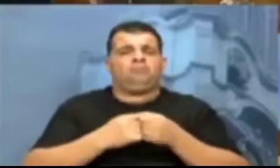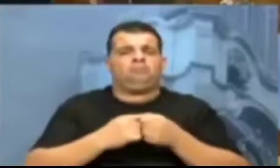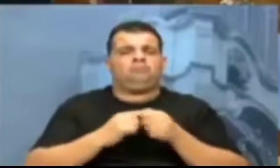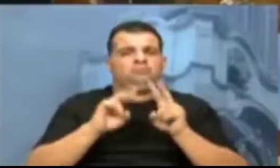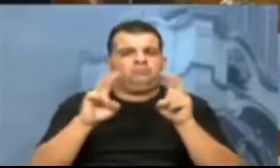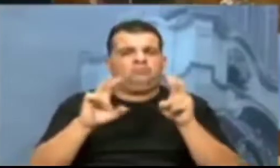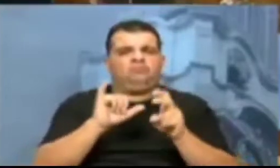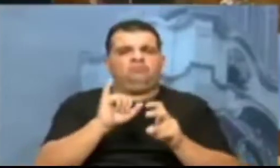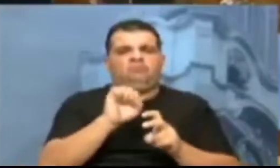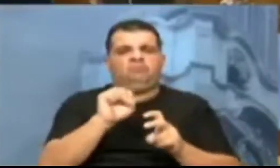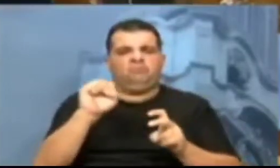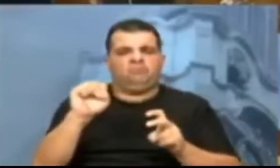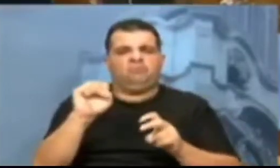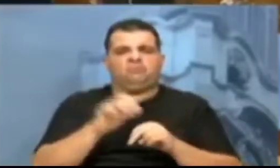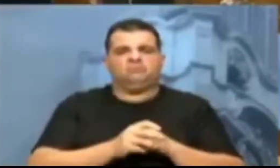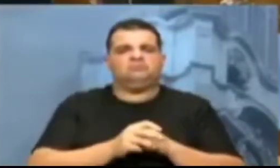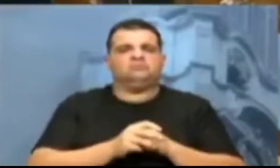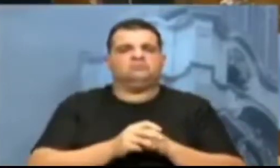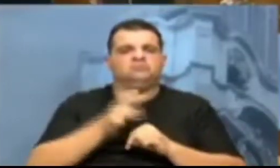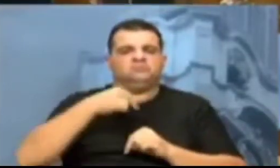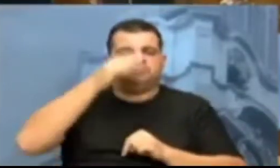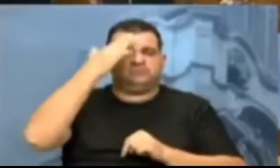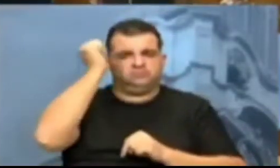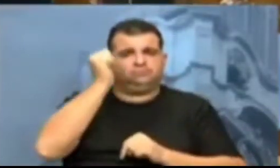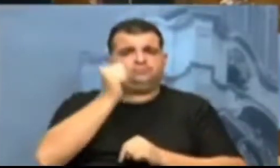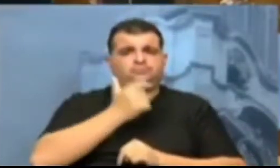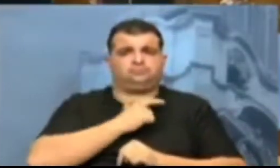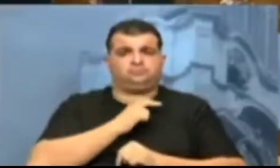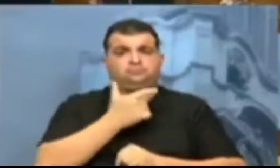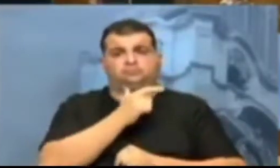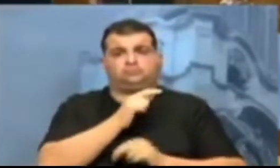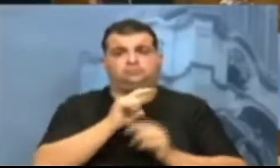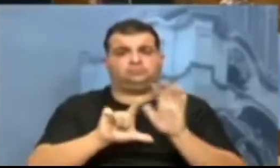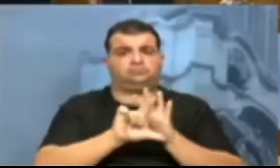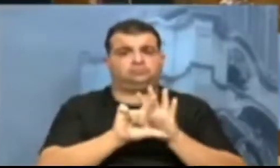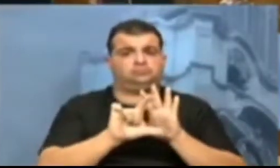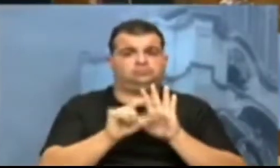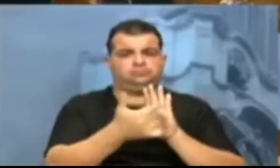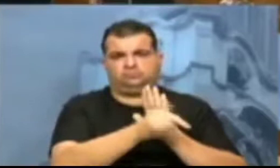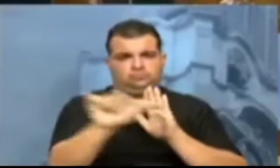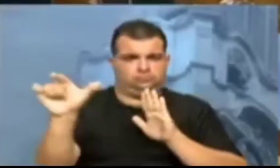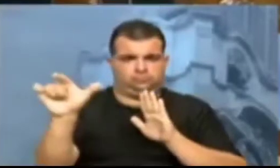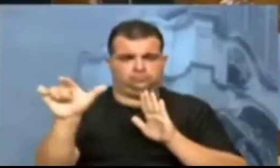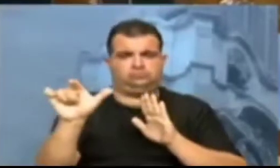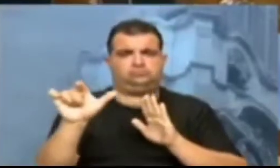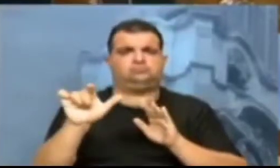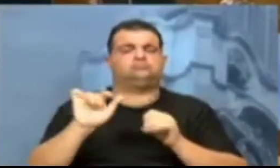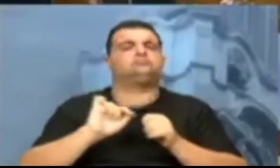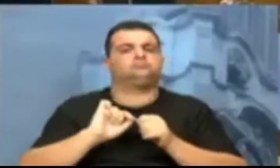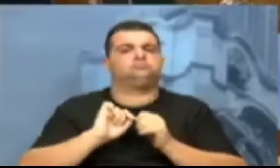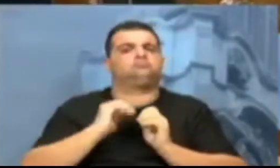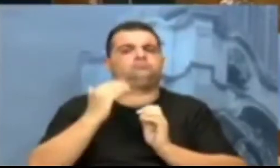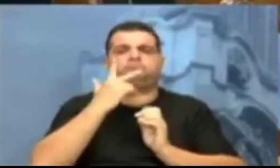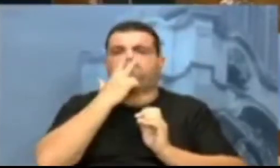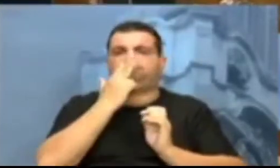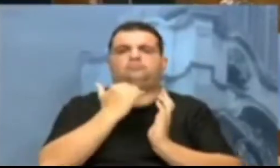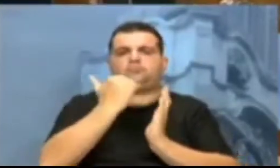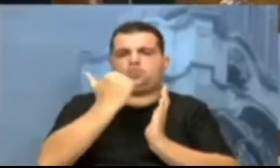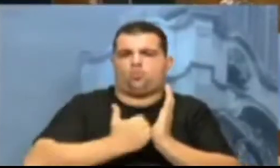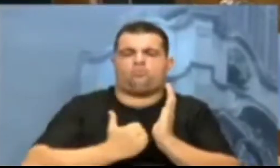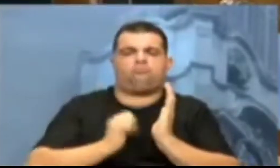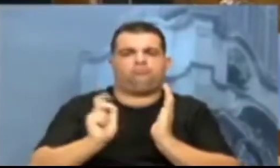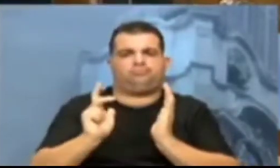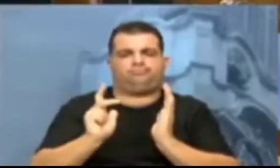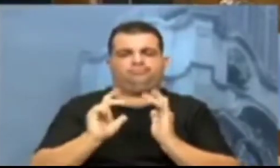ISS. Nós sabemos que já existe uma outra lei que faz um abatimento desse valor